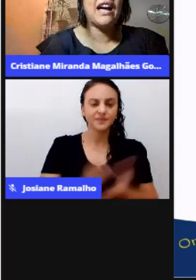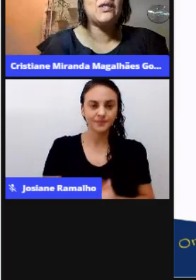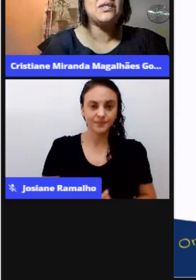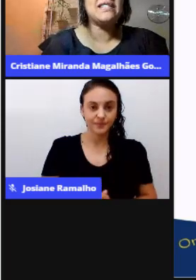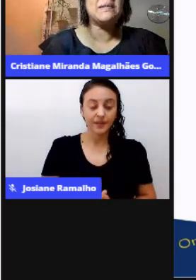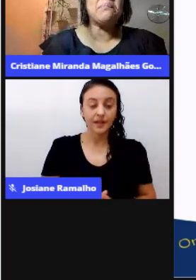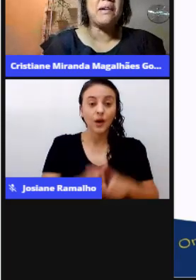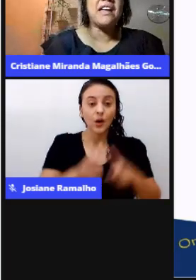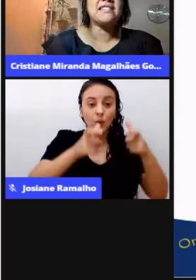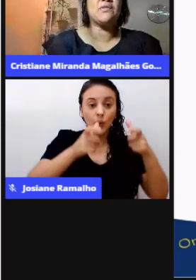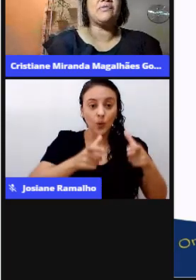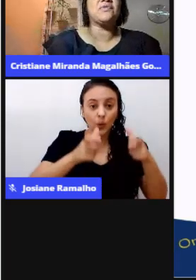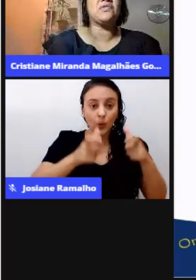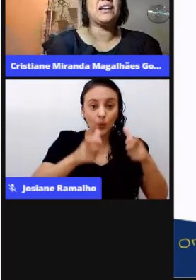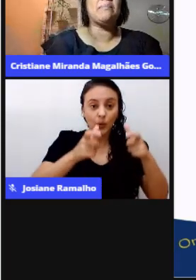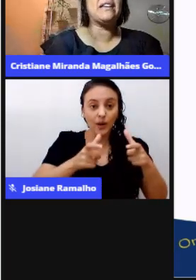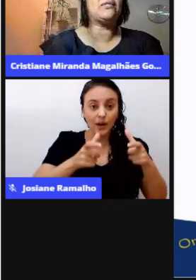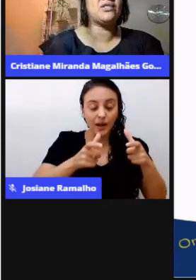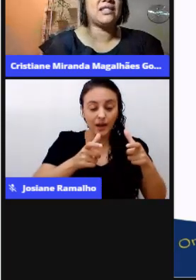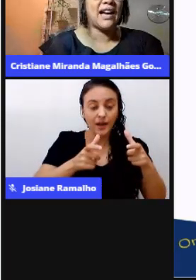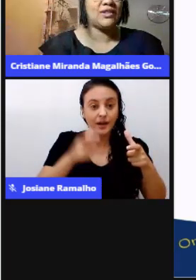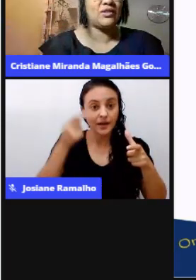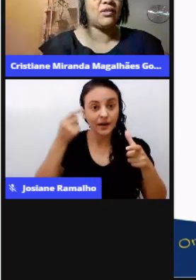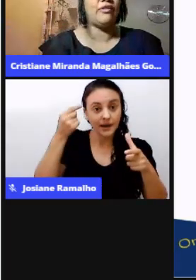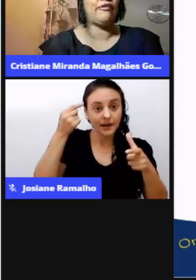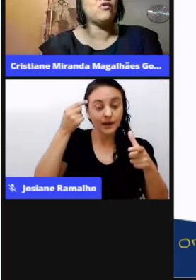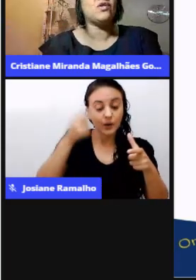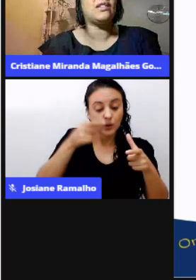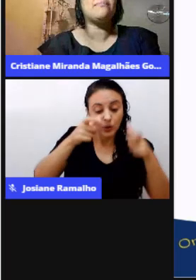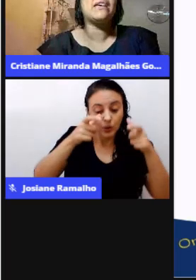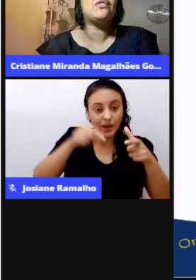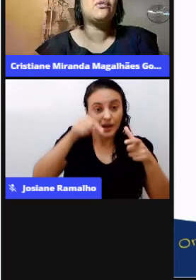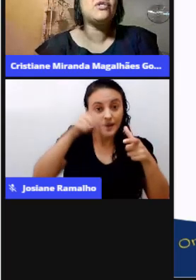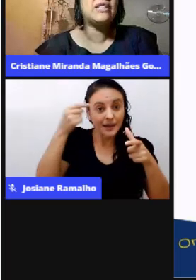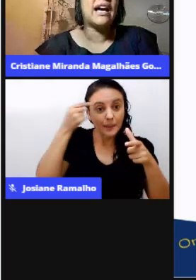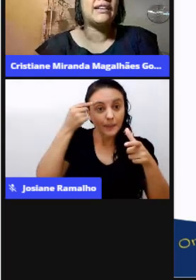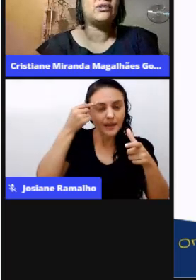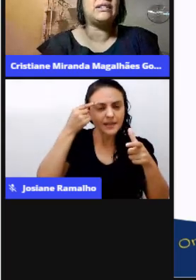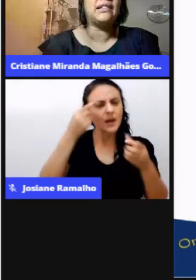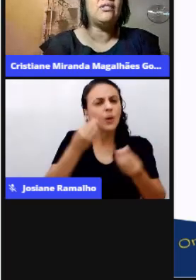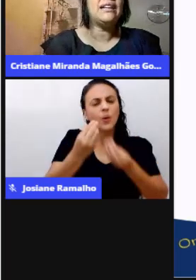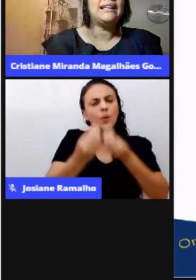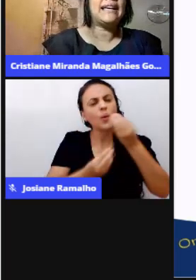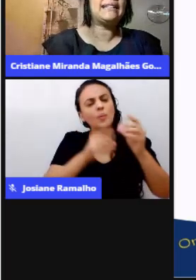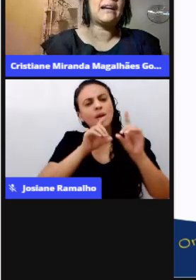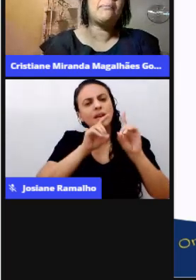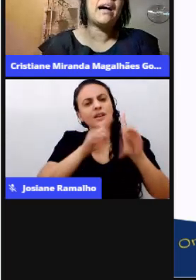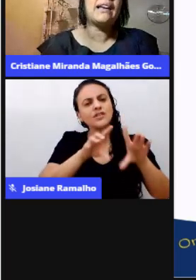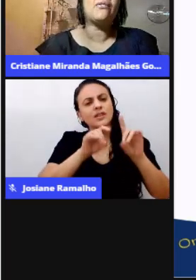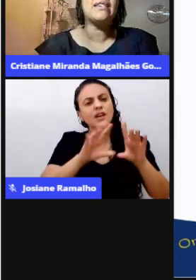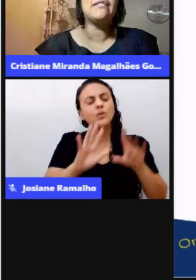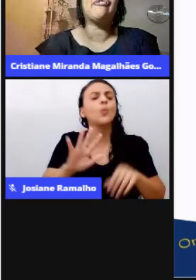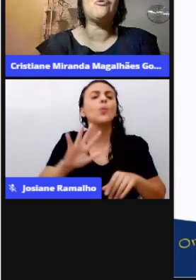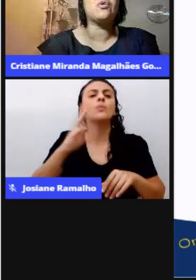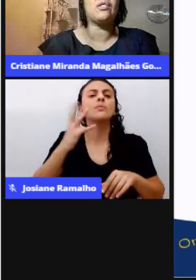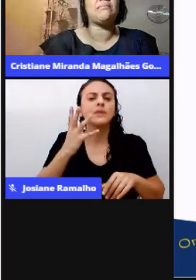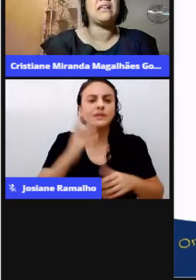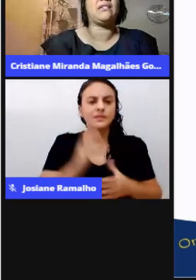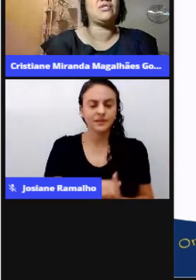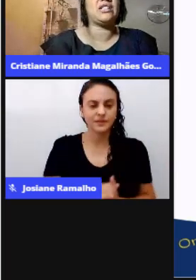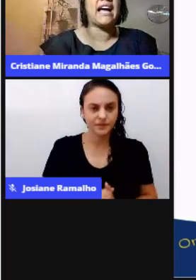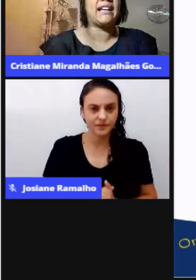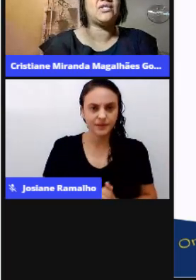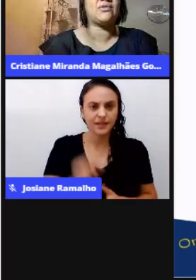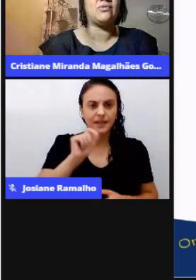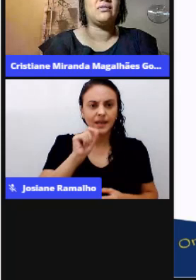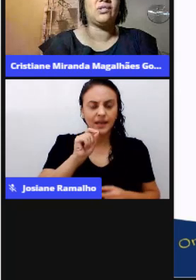o lugar onde se pensa o funcionamento didático. Olha, funcionamento didático. Então, quem trabalha com esse